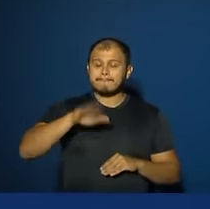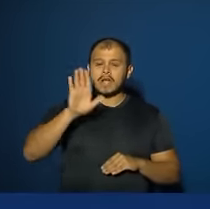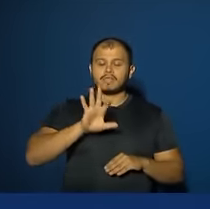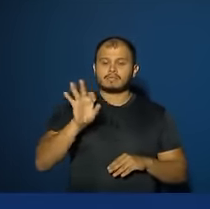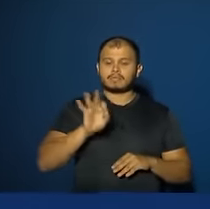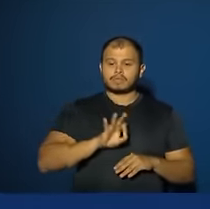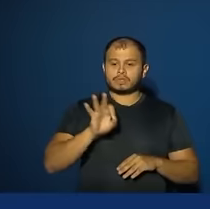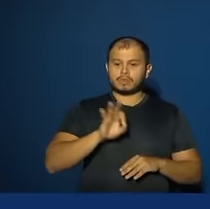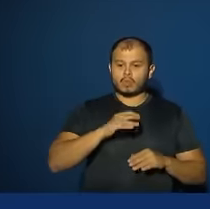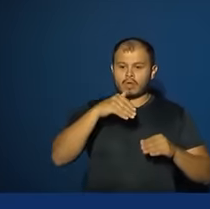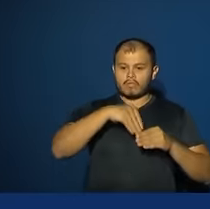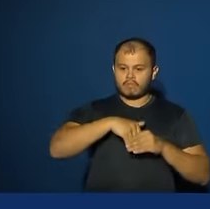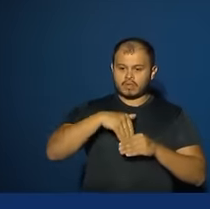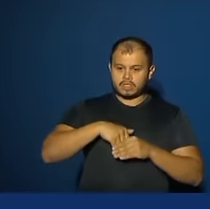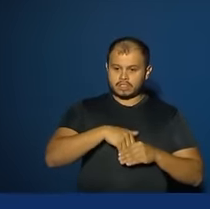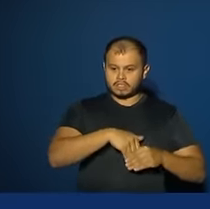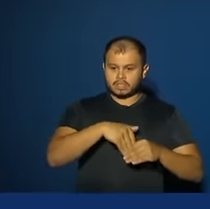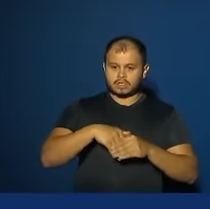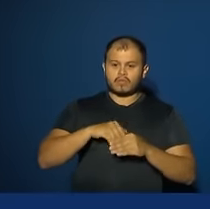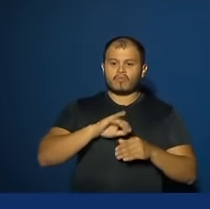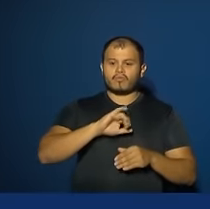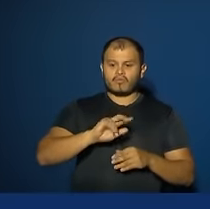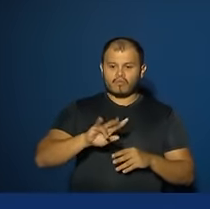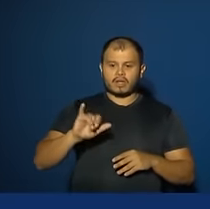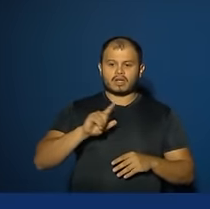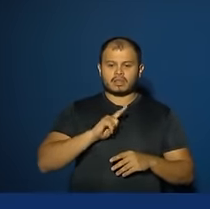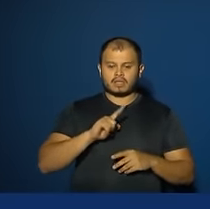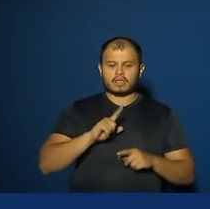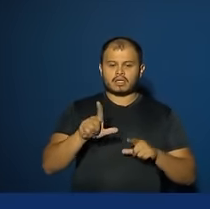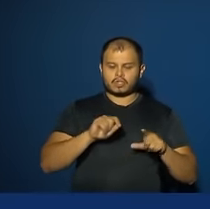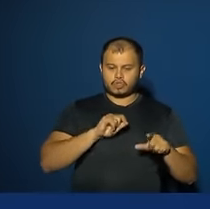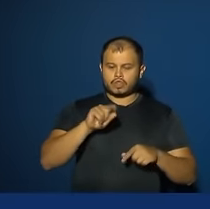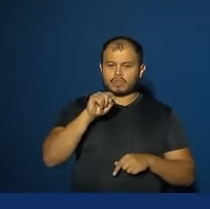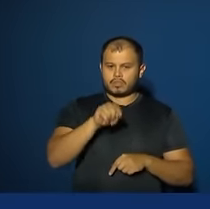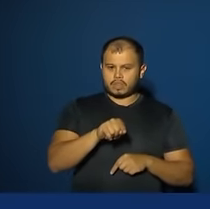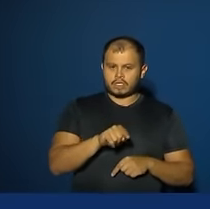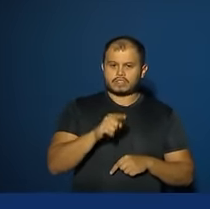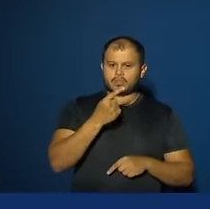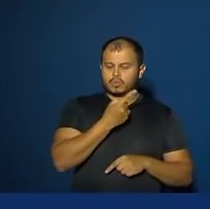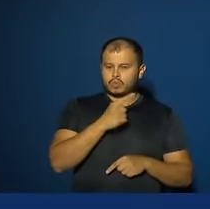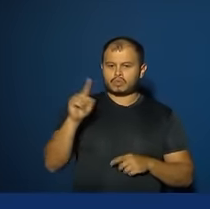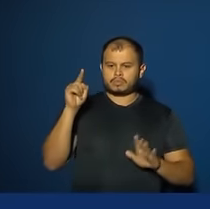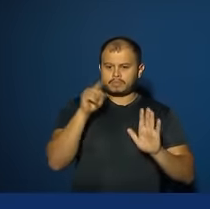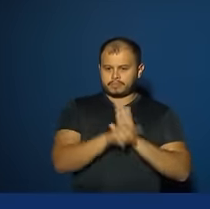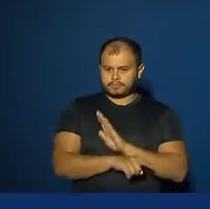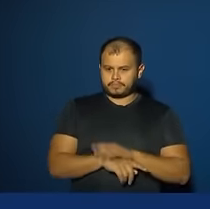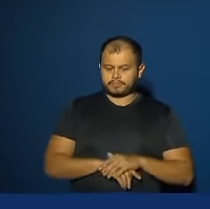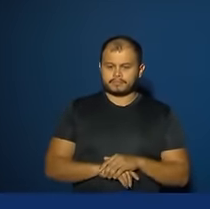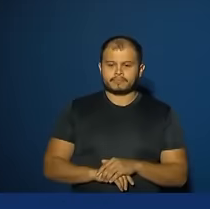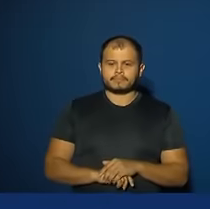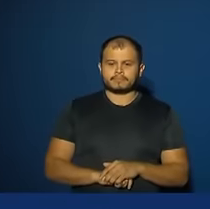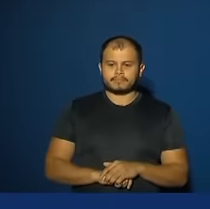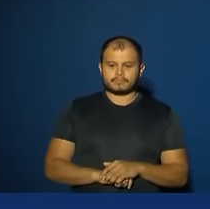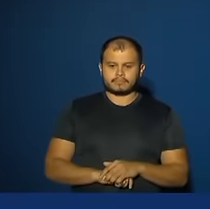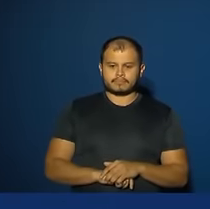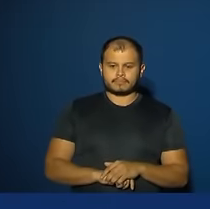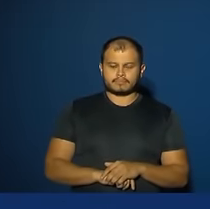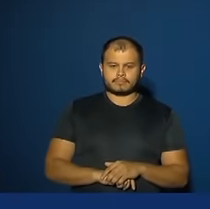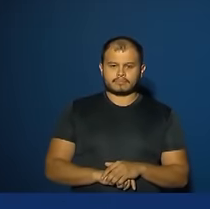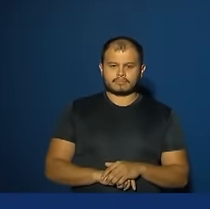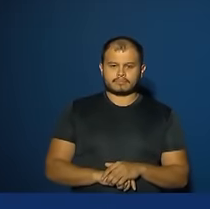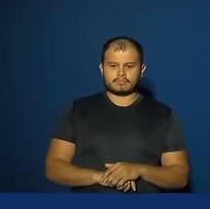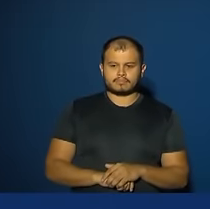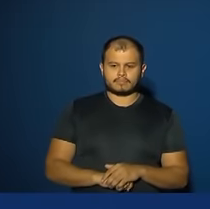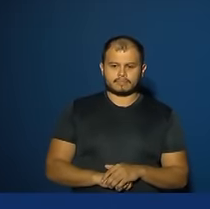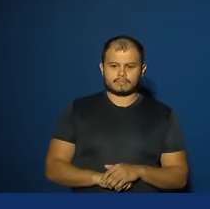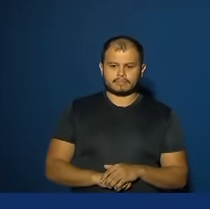na votação, a gente vai ser o tema escolhido aqui para a nossa última pergunta. Tá? Então, ali no aplicativo do